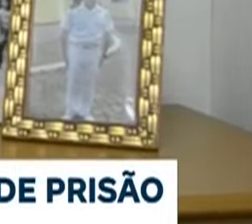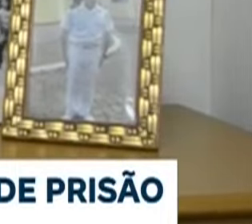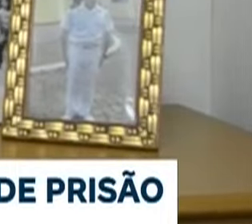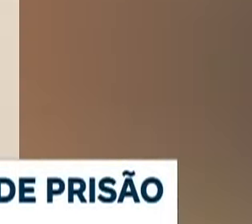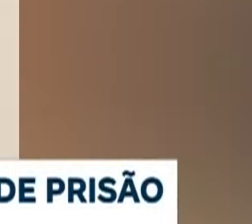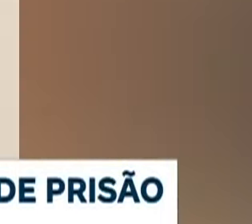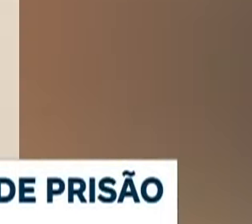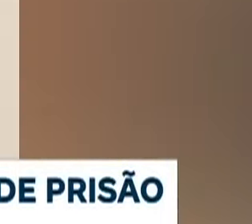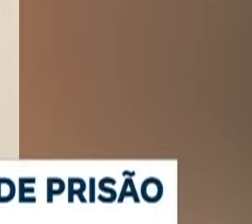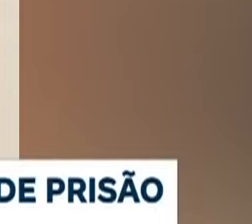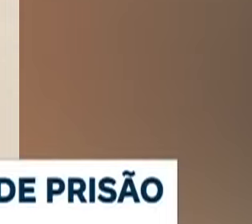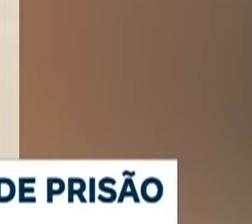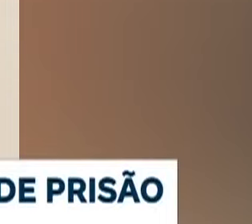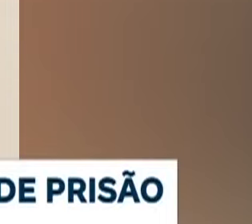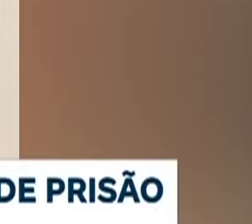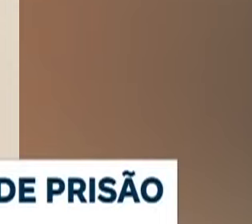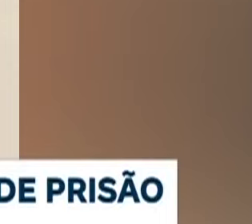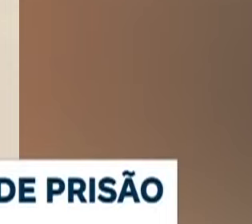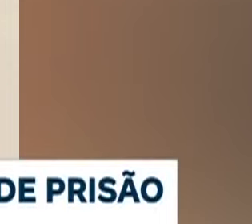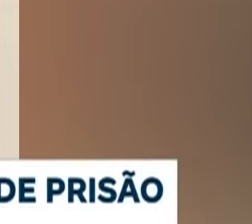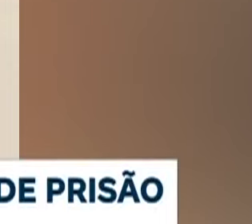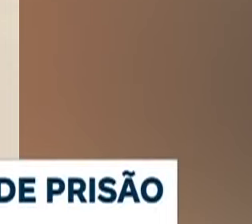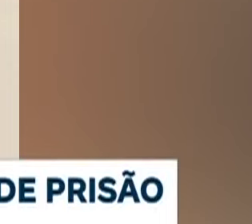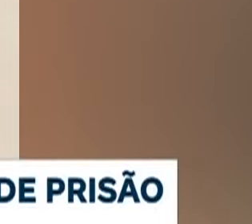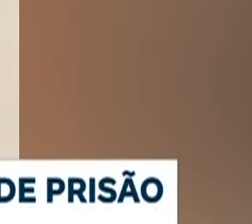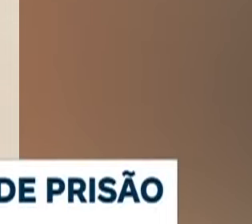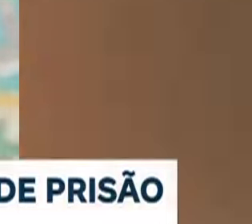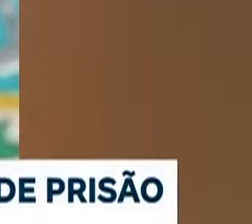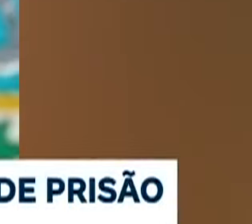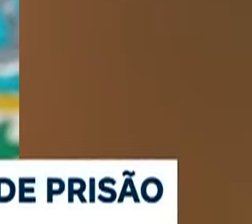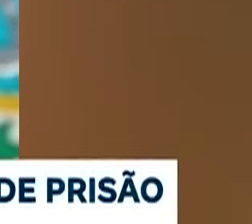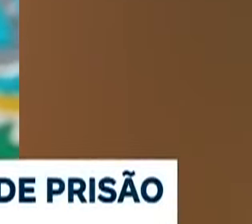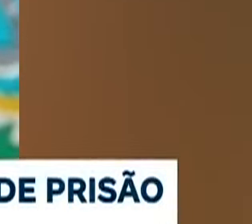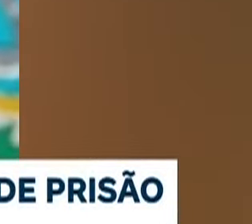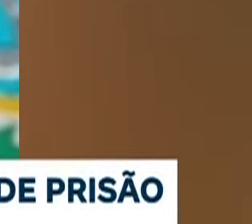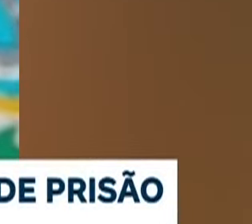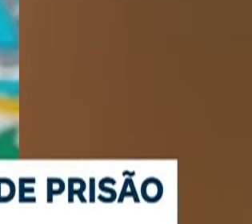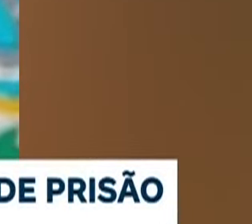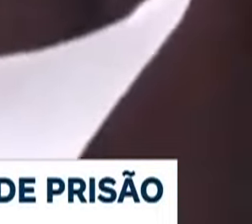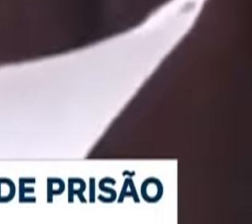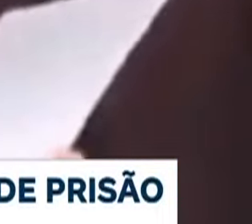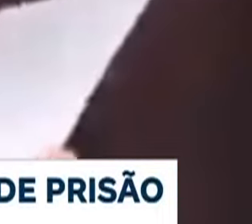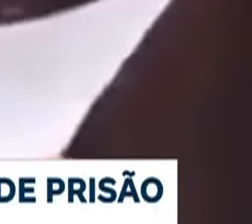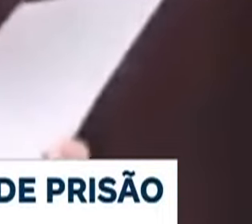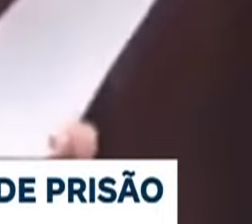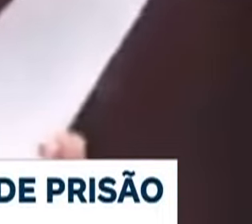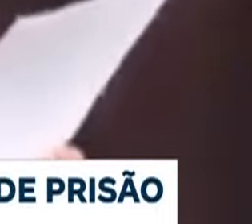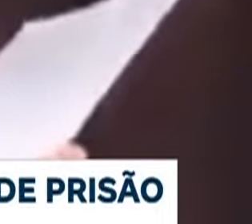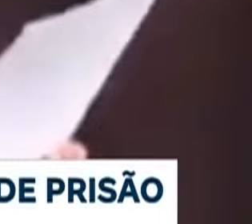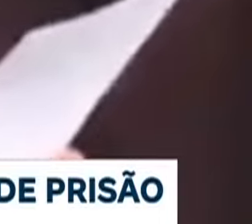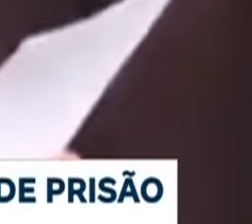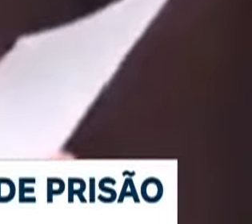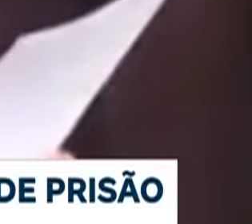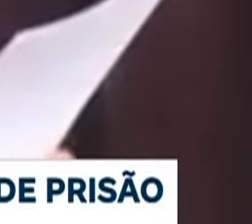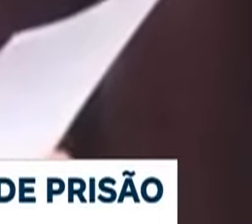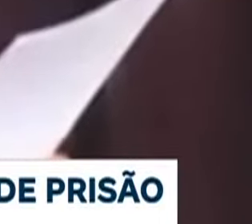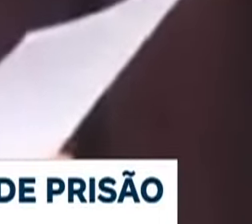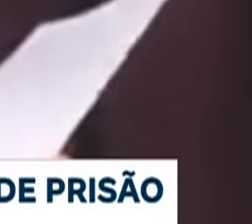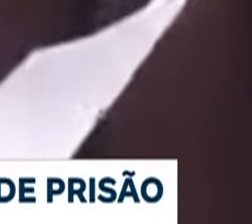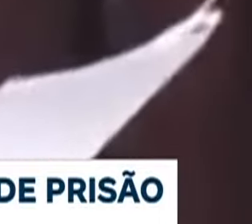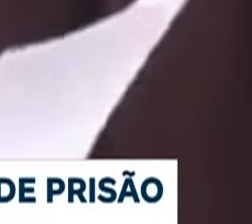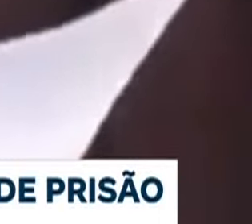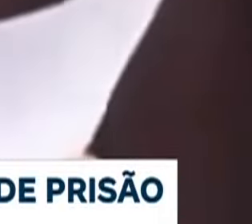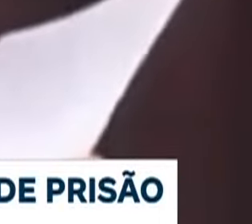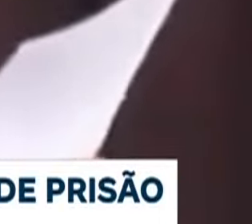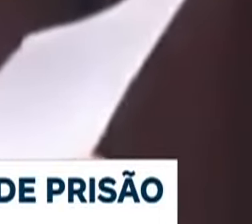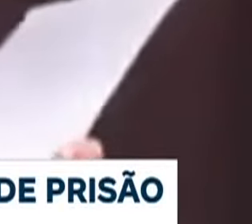denúncia e que vai recorrer dessa decisão Essa não é a primeira vez que o nome da Lucinha envolvido em polêmica em junho desse ano a